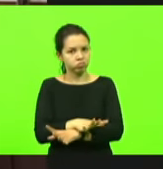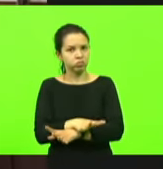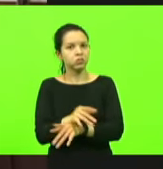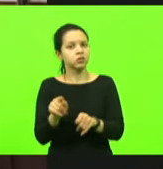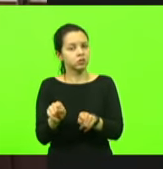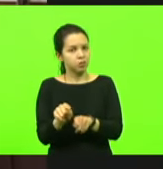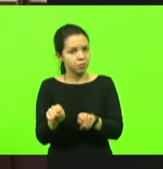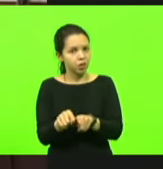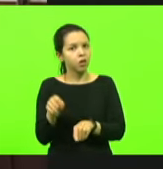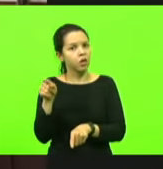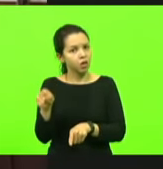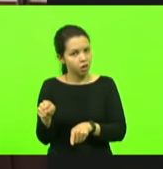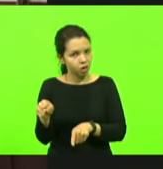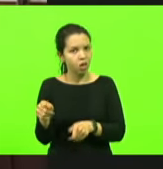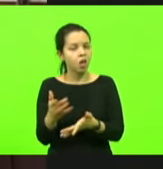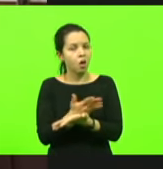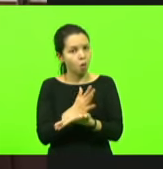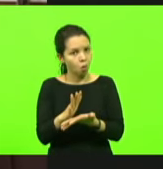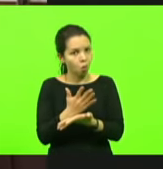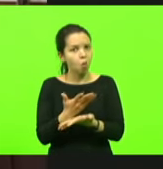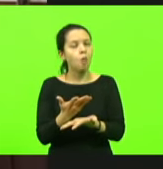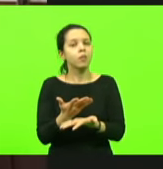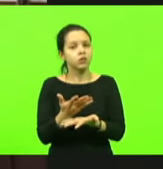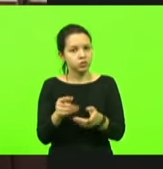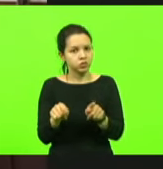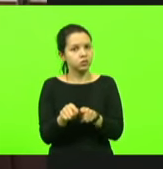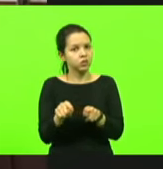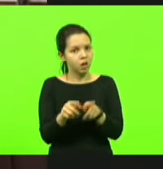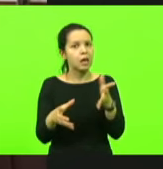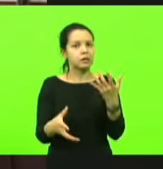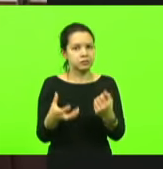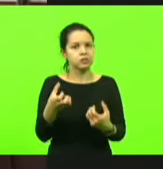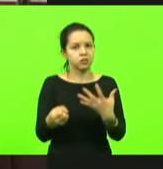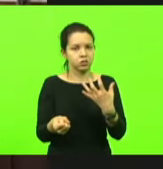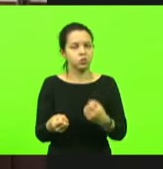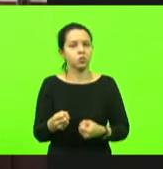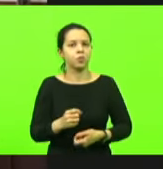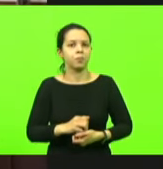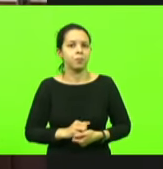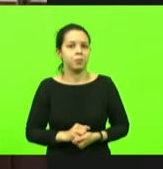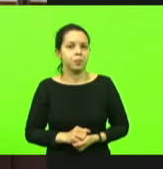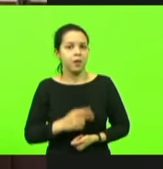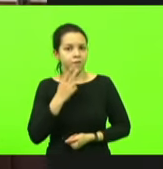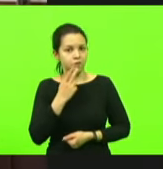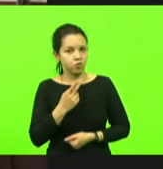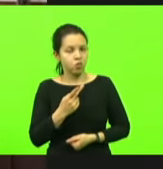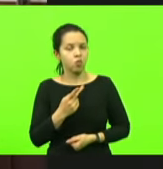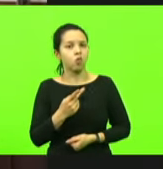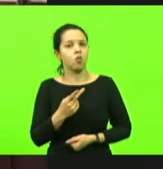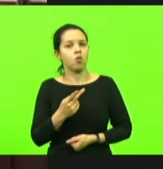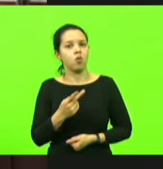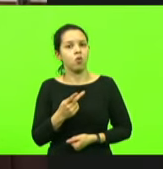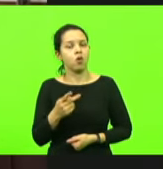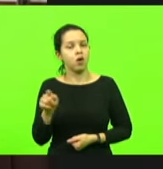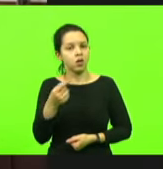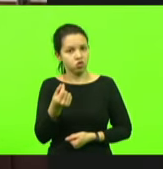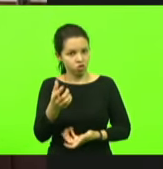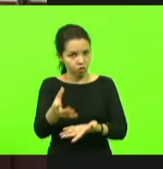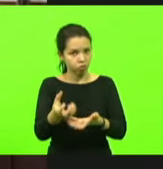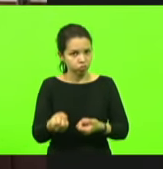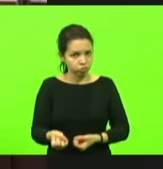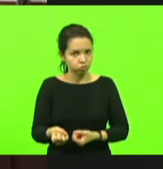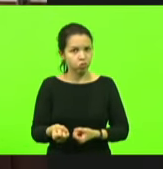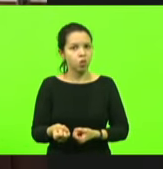concessões com relação ao recebimento desse recurso. Ele recebeu o recurso, mas ele